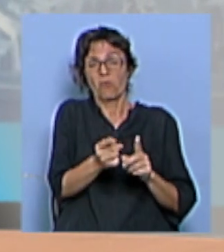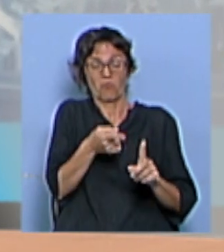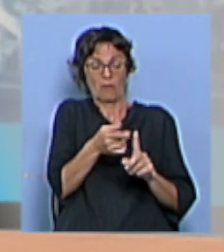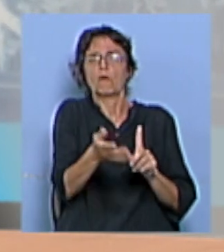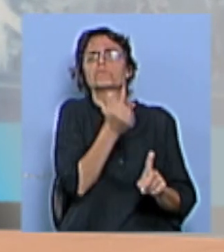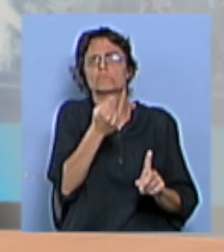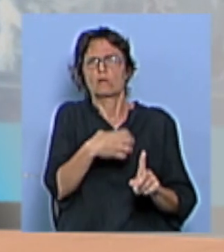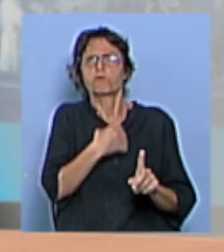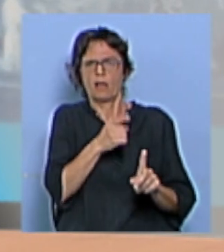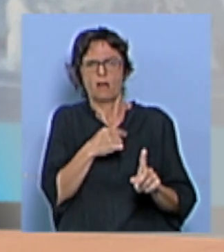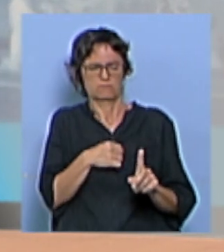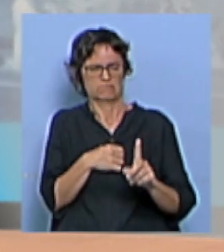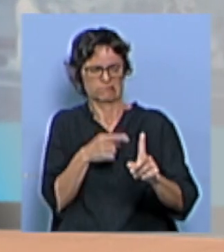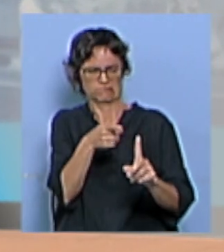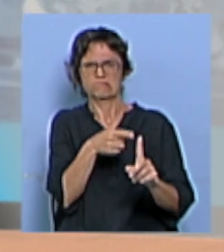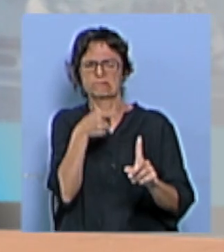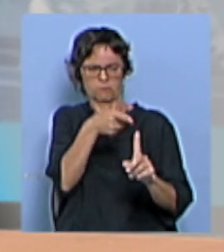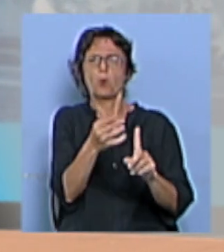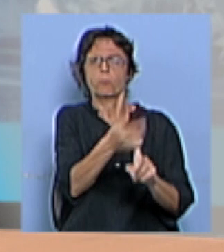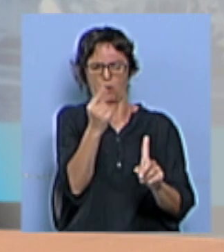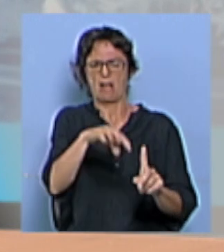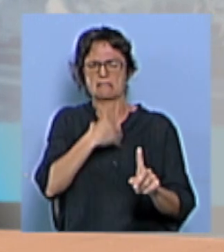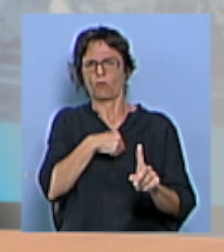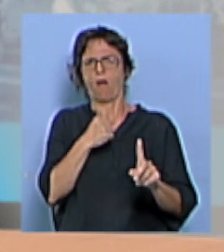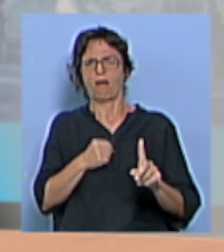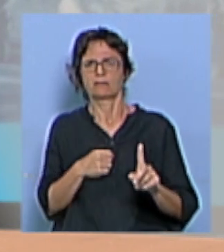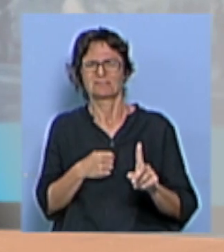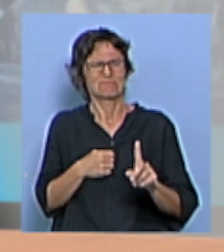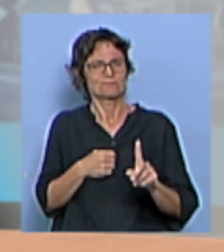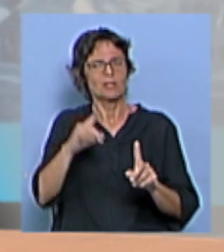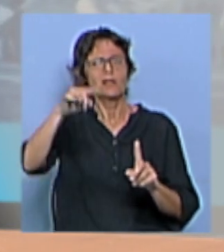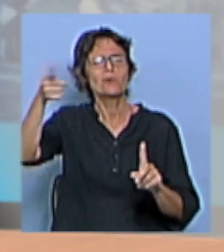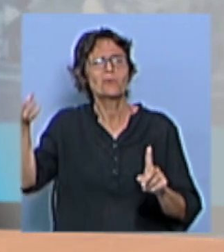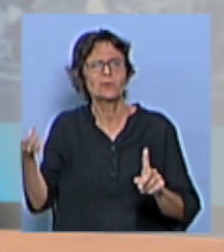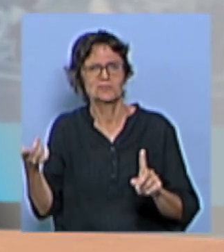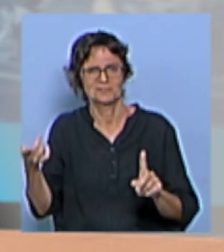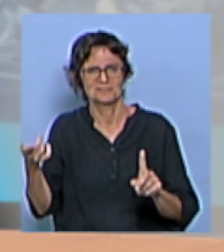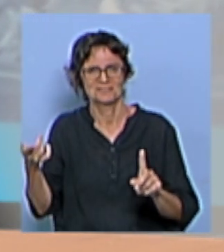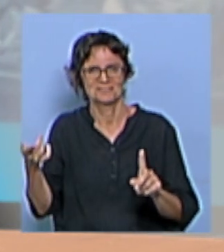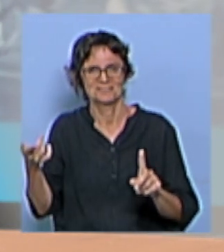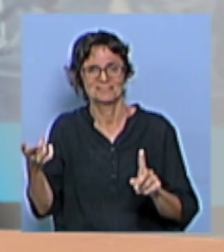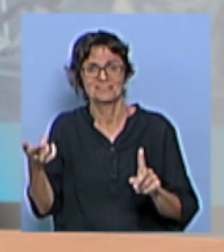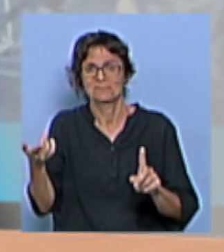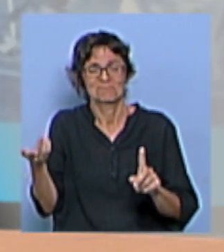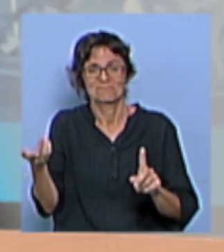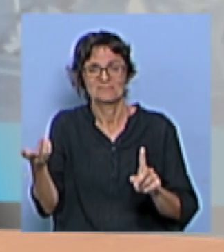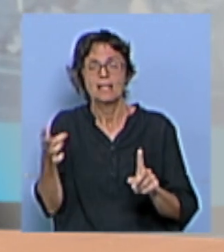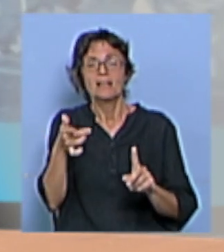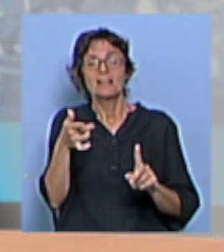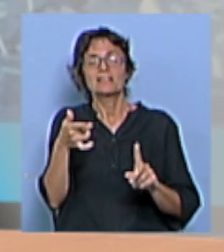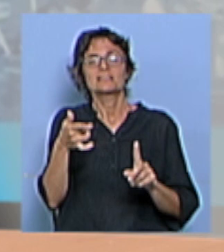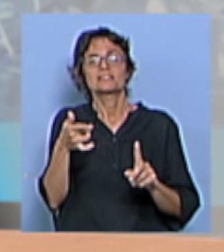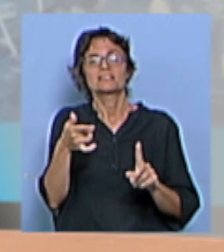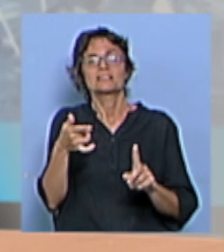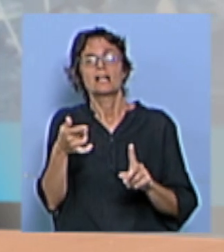sentido, mas que, de facto, muitas vezes nos podem diminuir a nossa humanidade. É natural